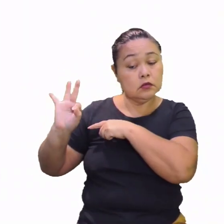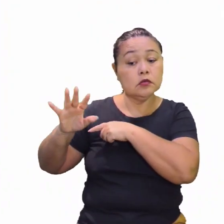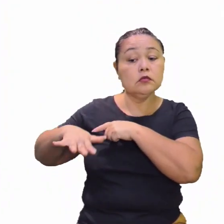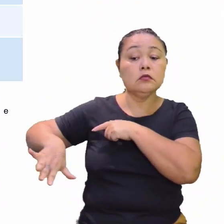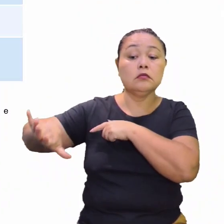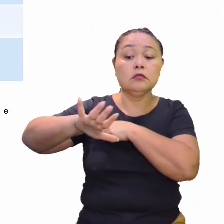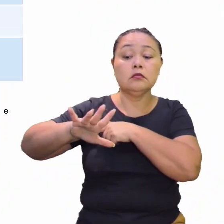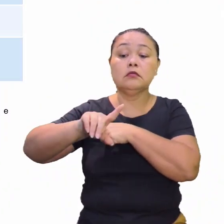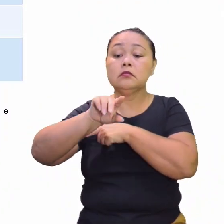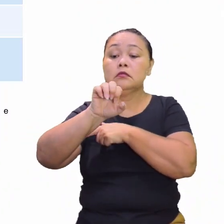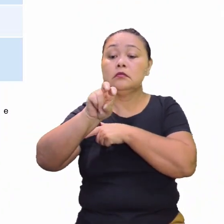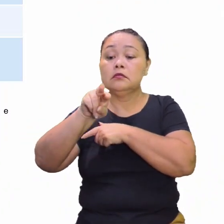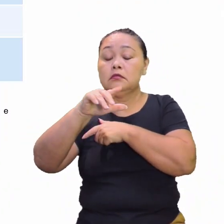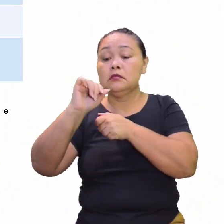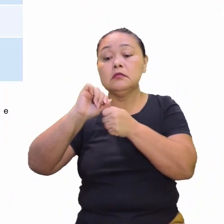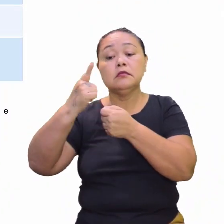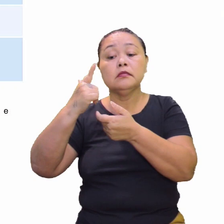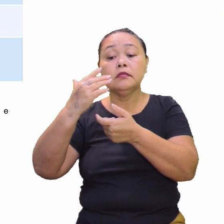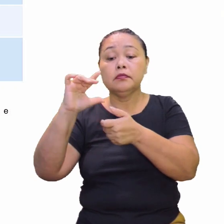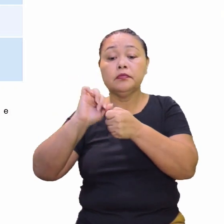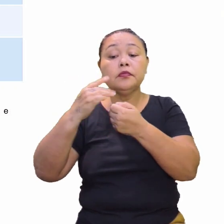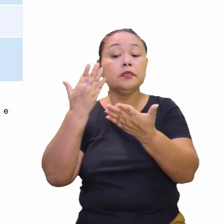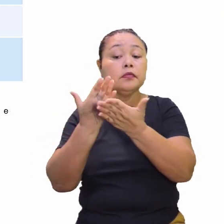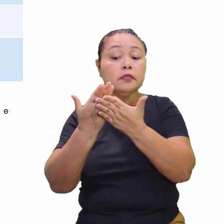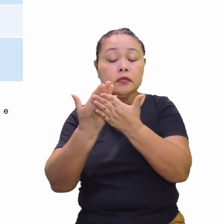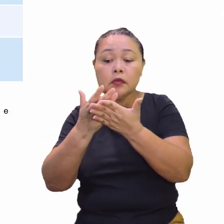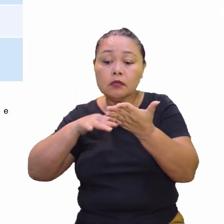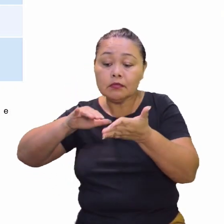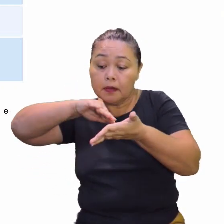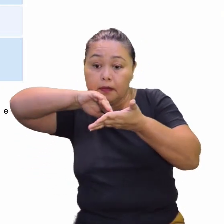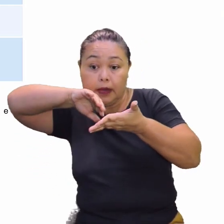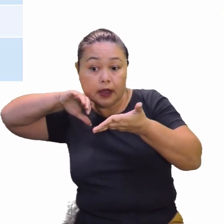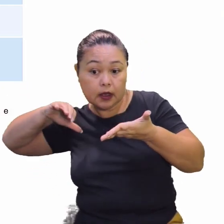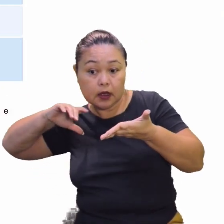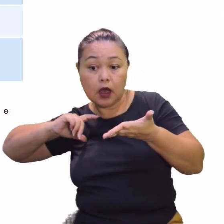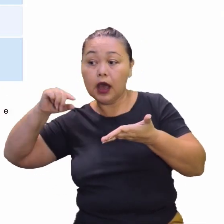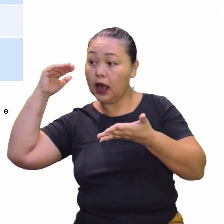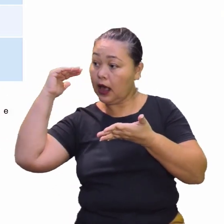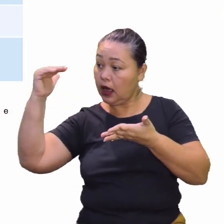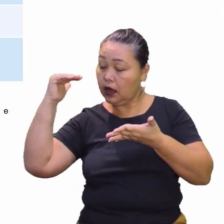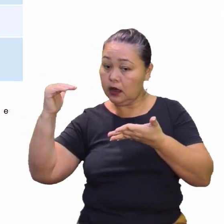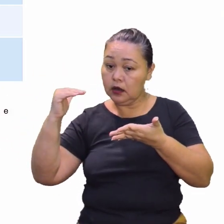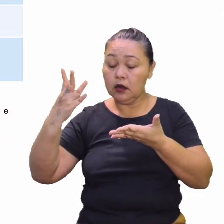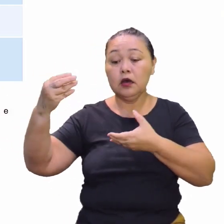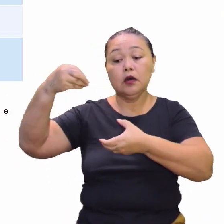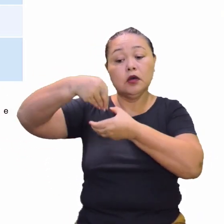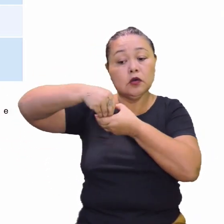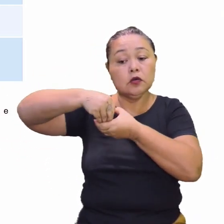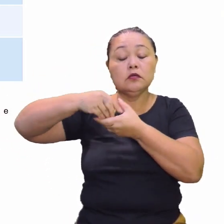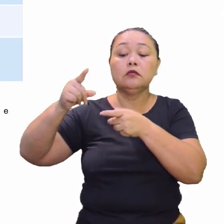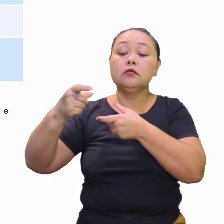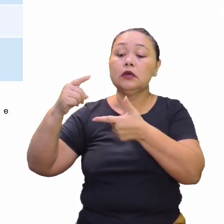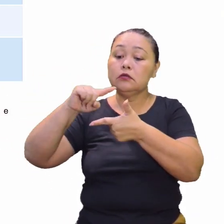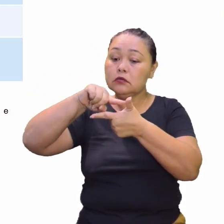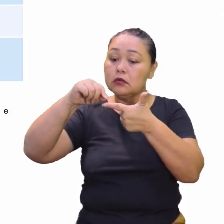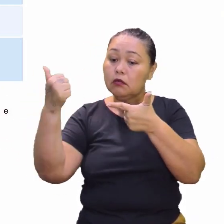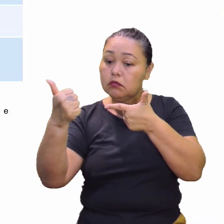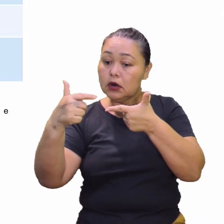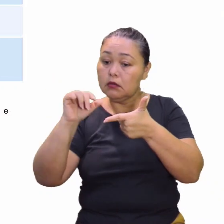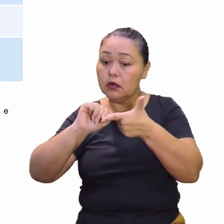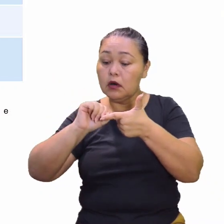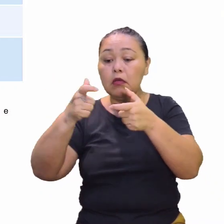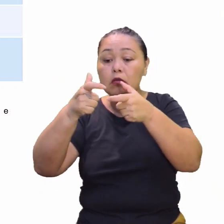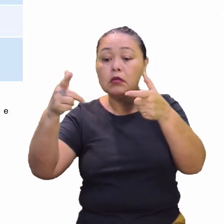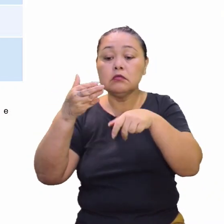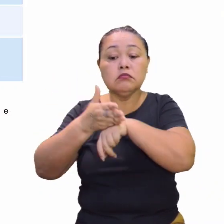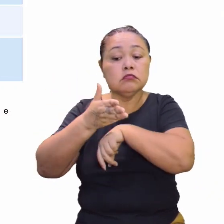anteriormente, que é o setor de serviço. Mas agora a gente está estudando aí separadamente cada setor. Então, dentro do setor primário, o que